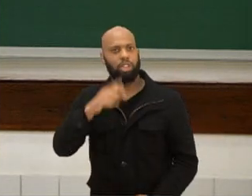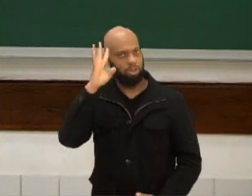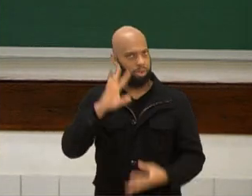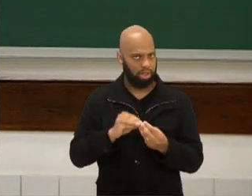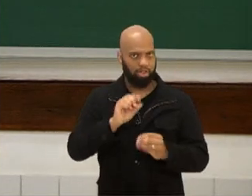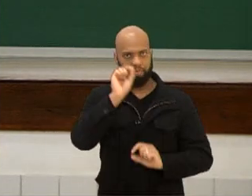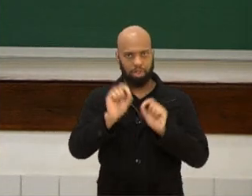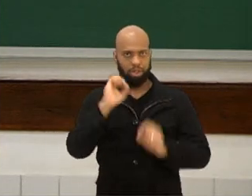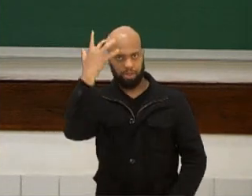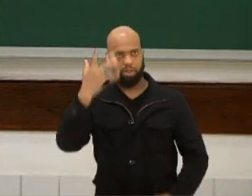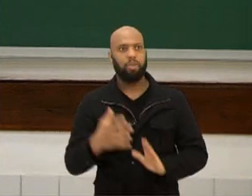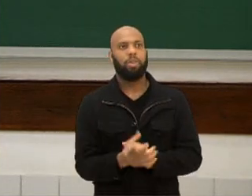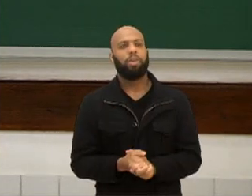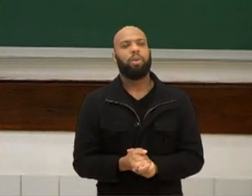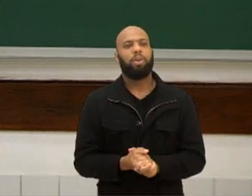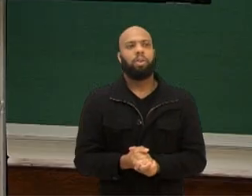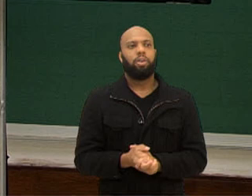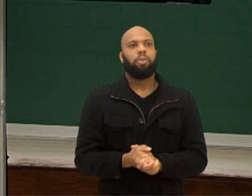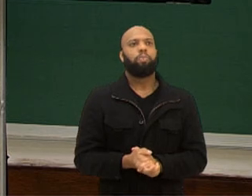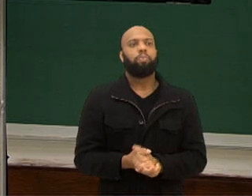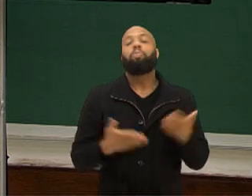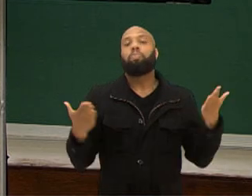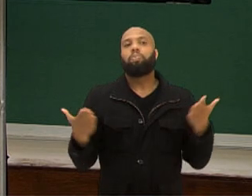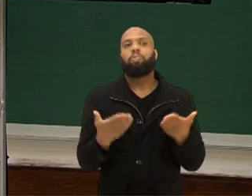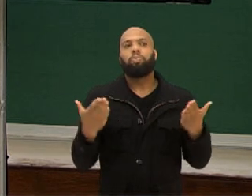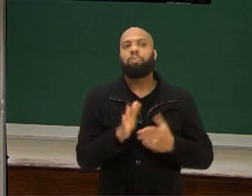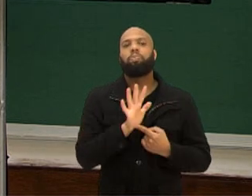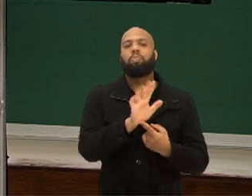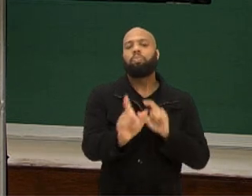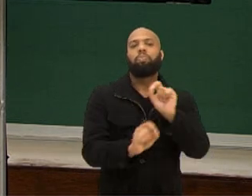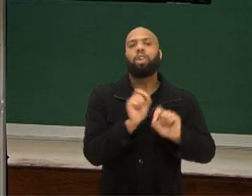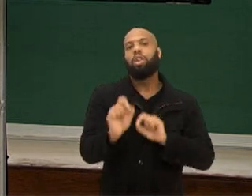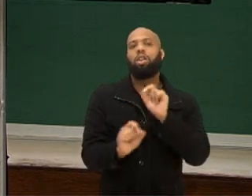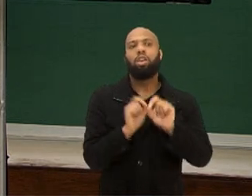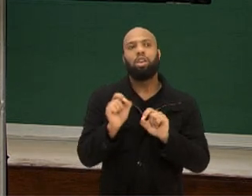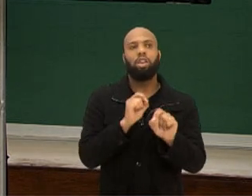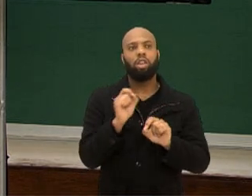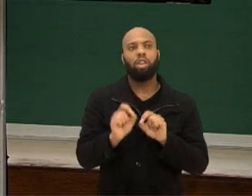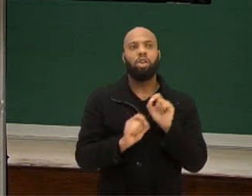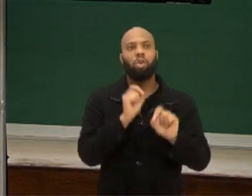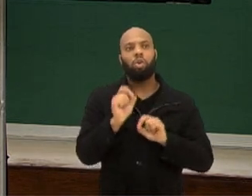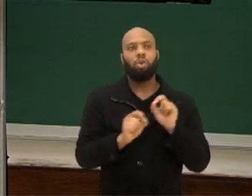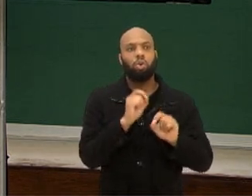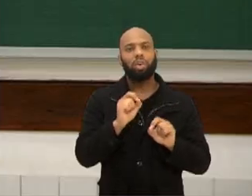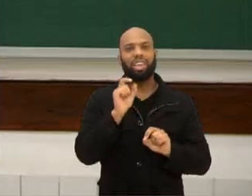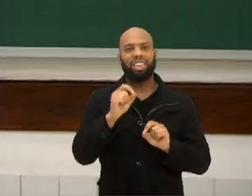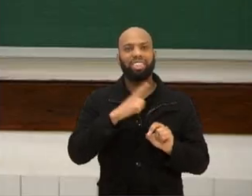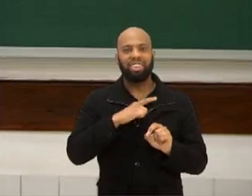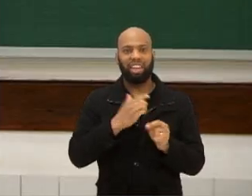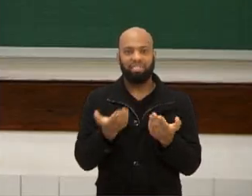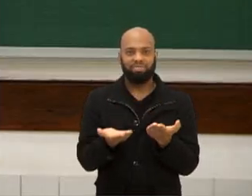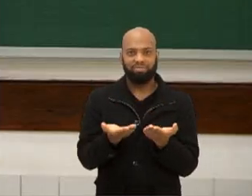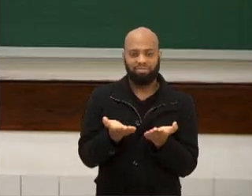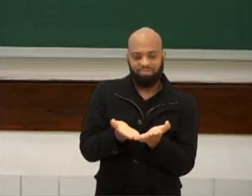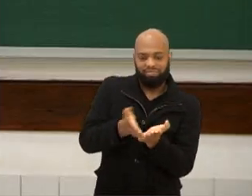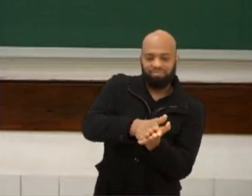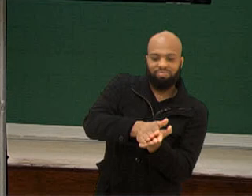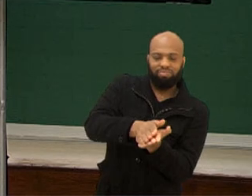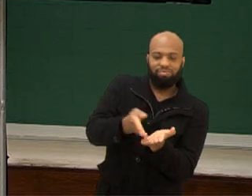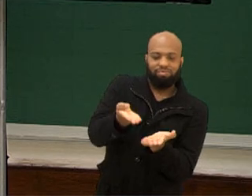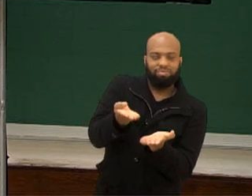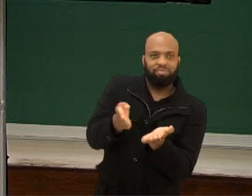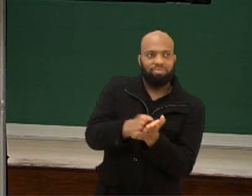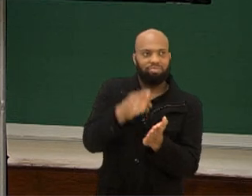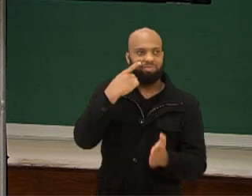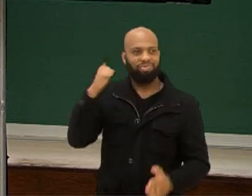acontecer. E eu trouxe para vocês o que a orelha traz. Lembram da orelha do livro? Orelha do livro é